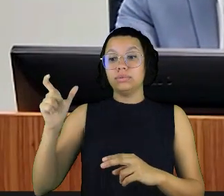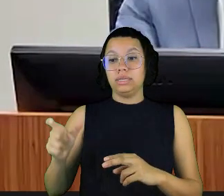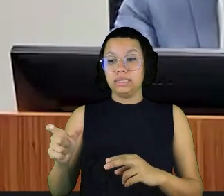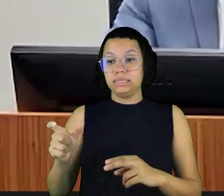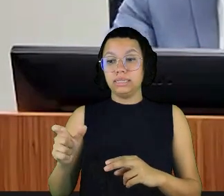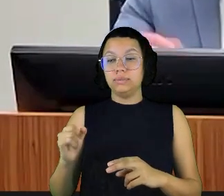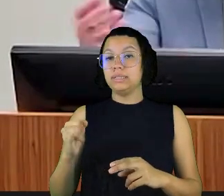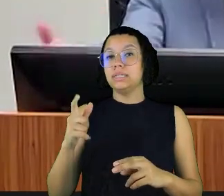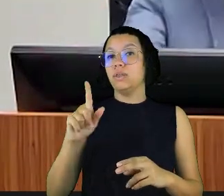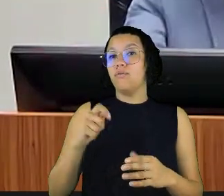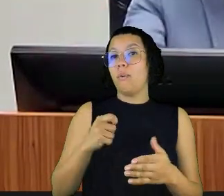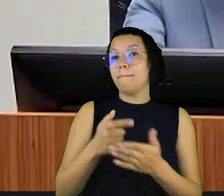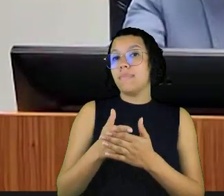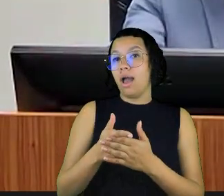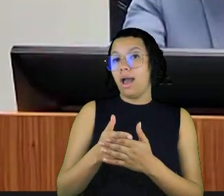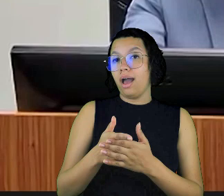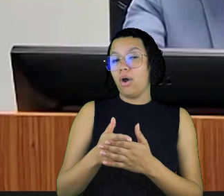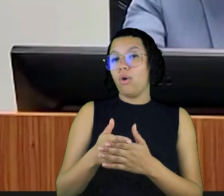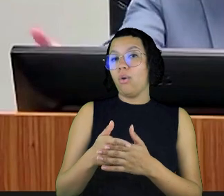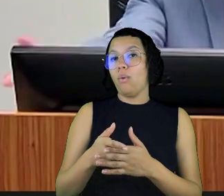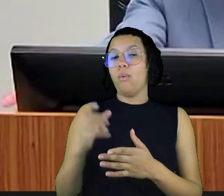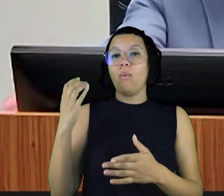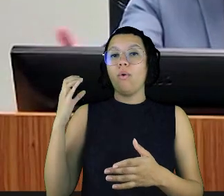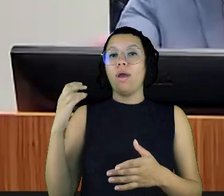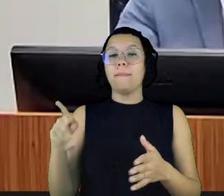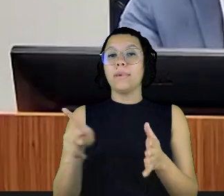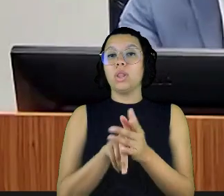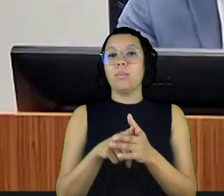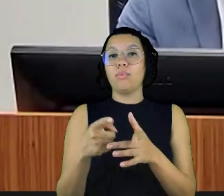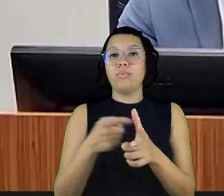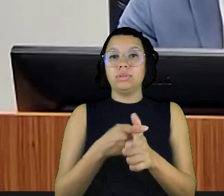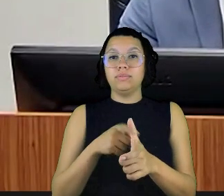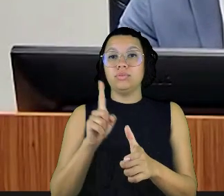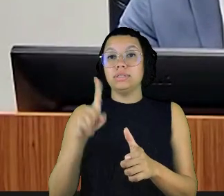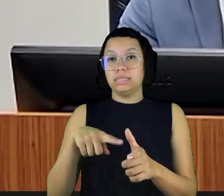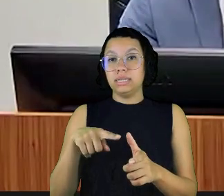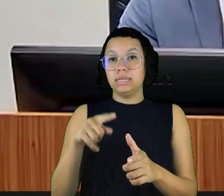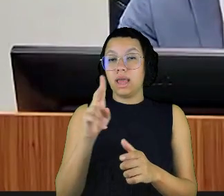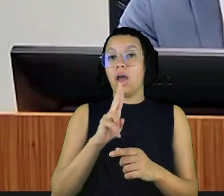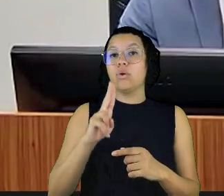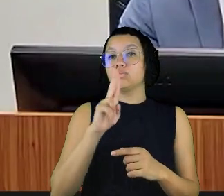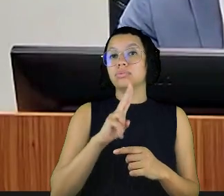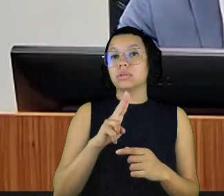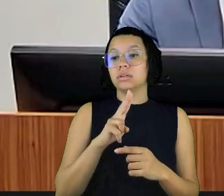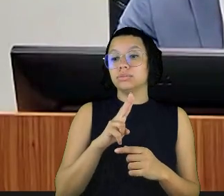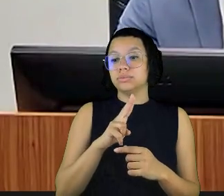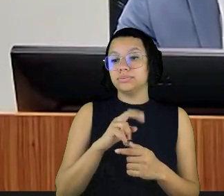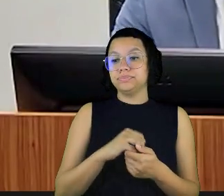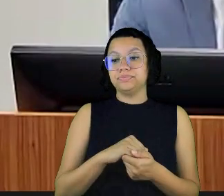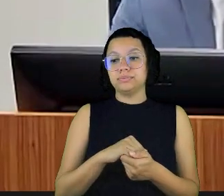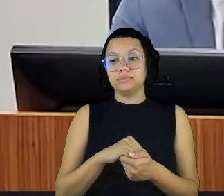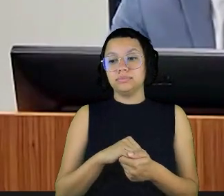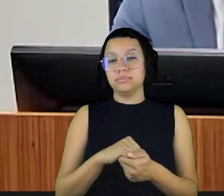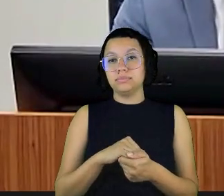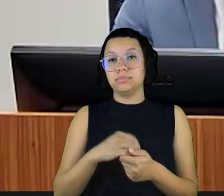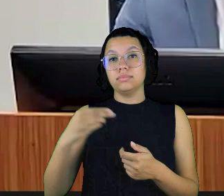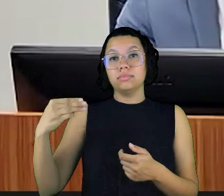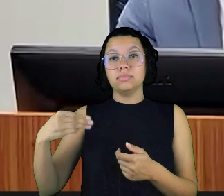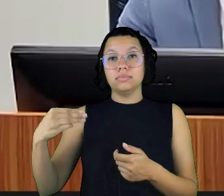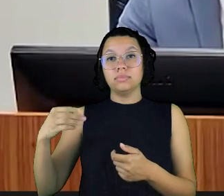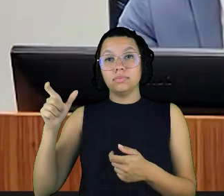devedor, será quitado através do terceiro garante,